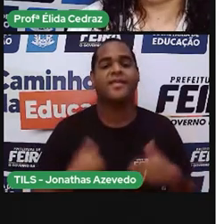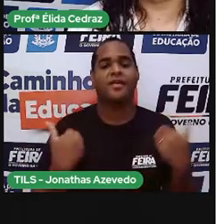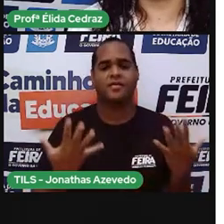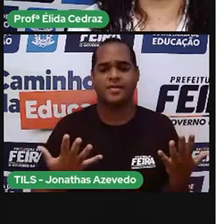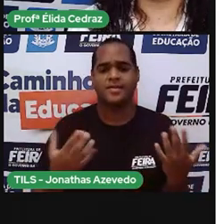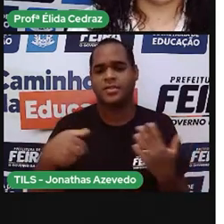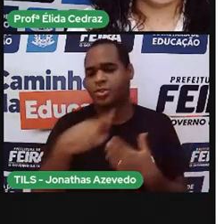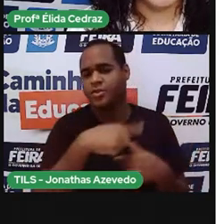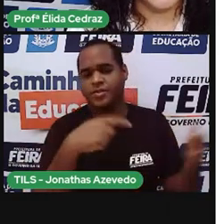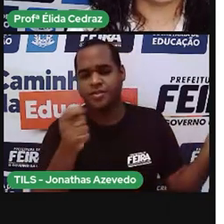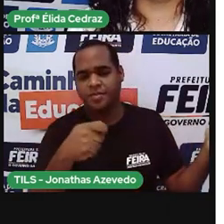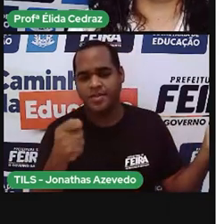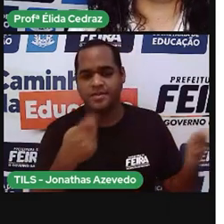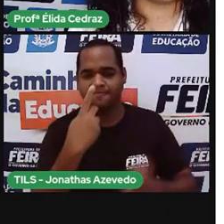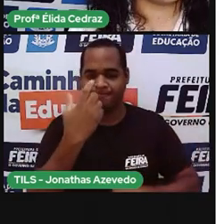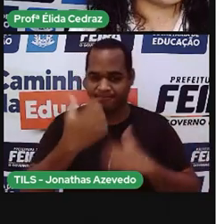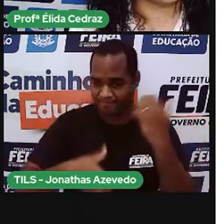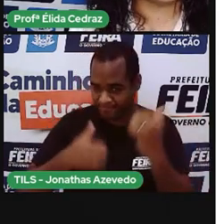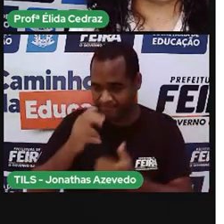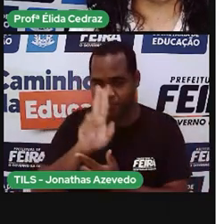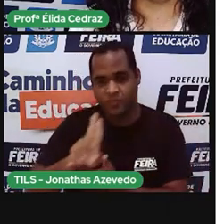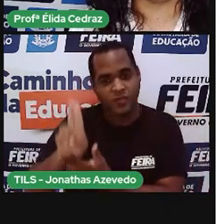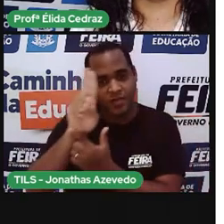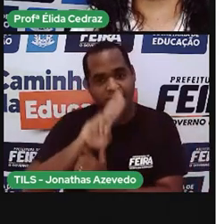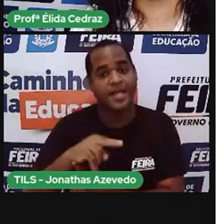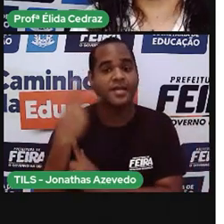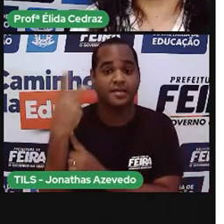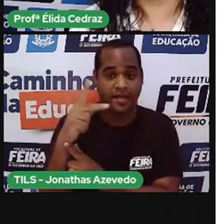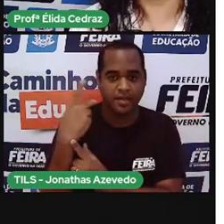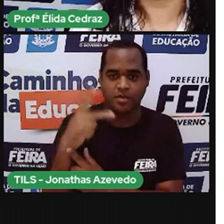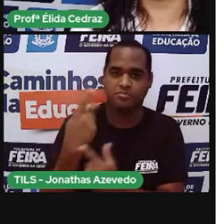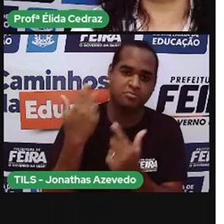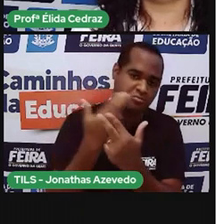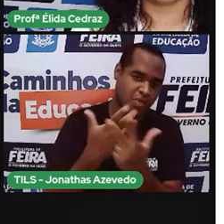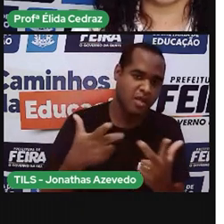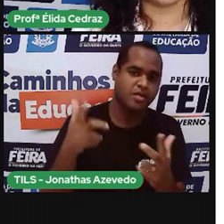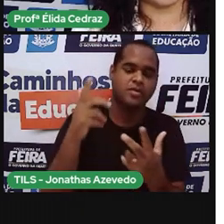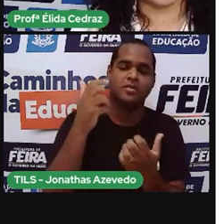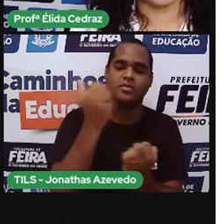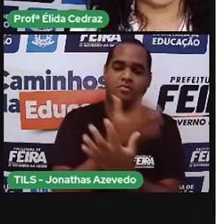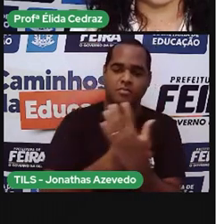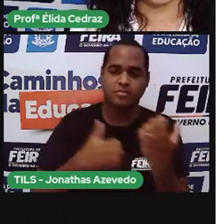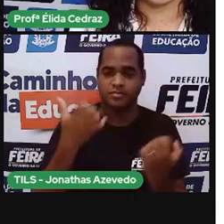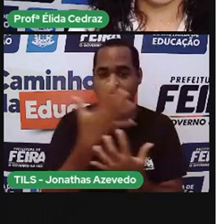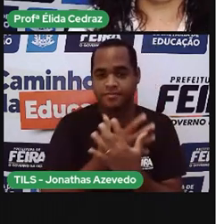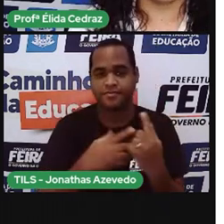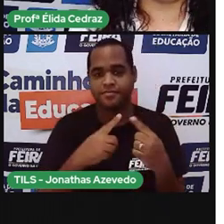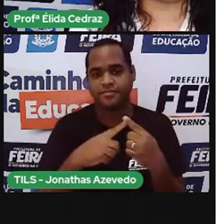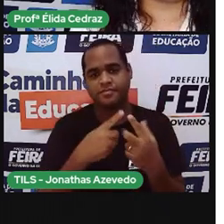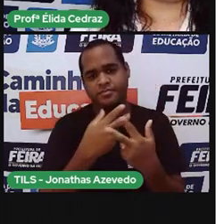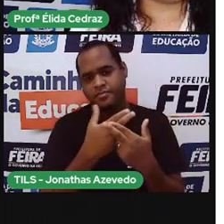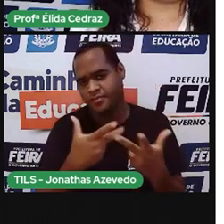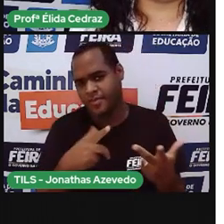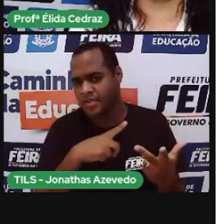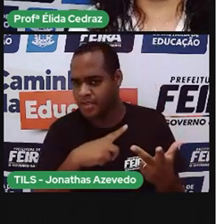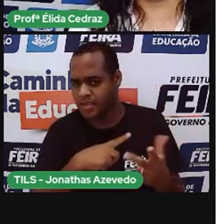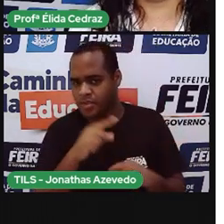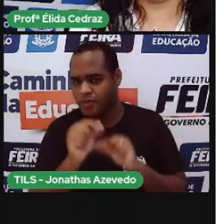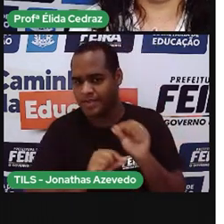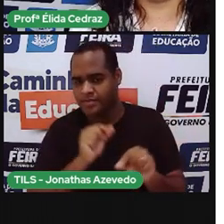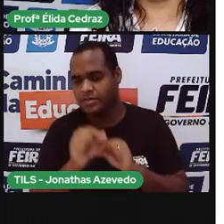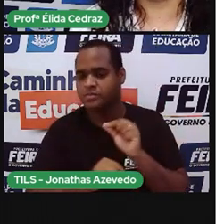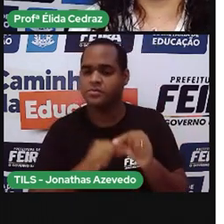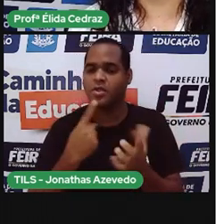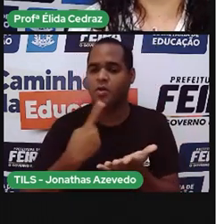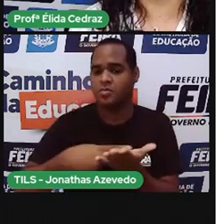podemos sim utilizar os instrumentos musicais nas nossas cantigas para marcar o